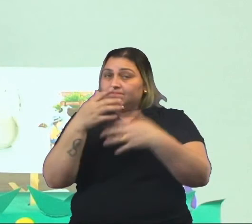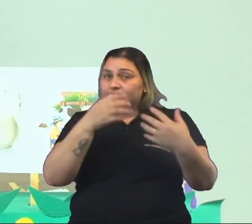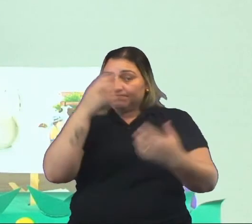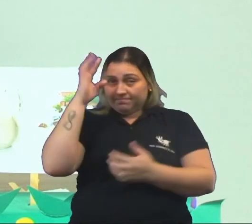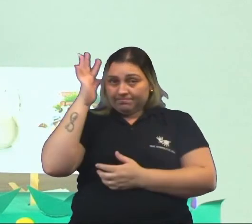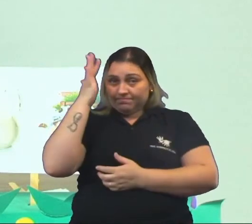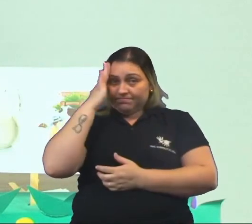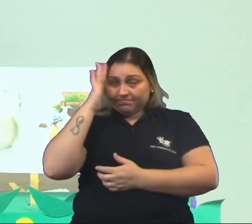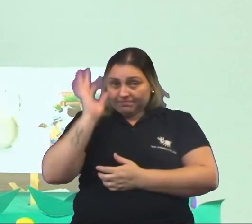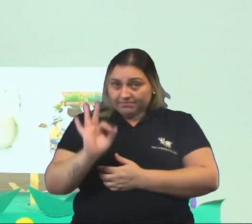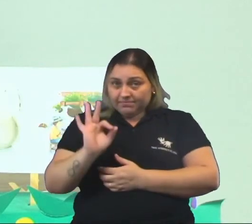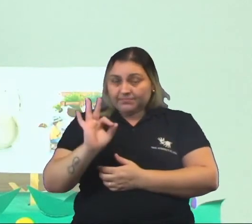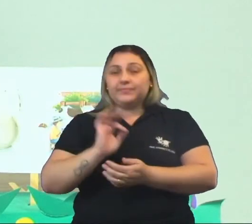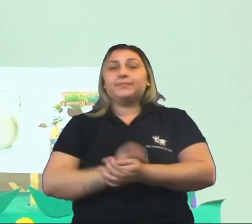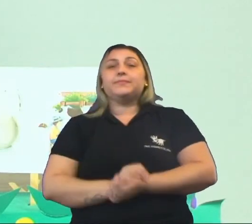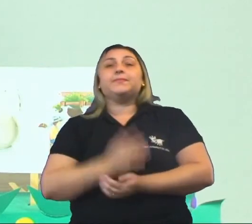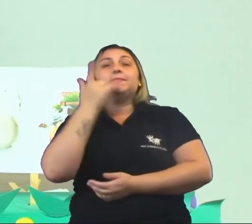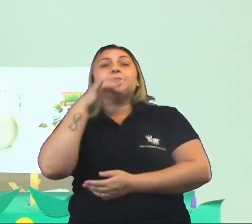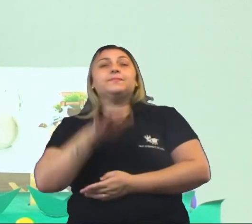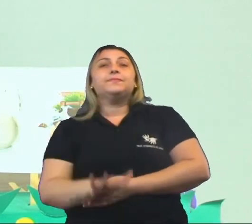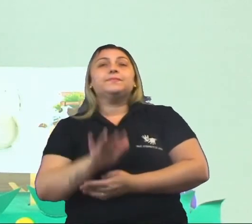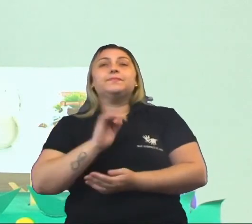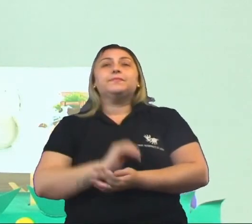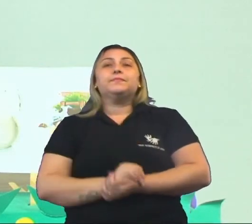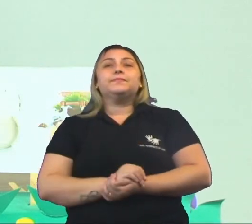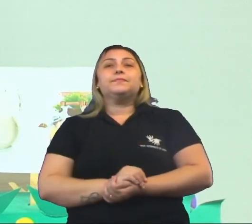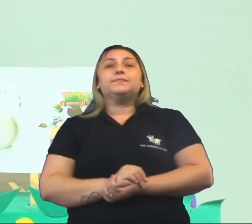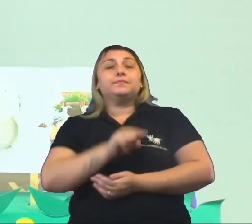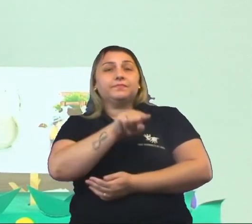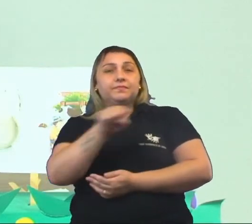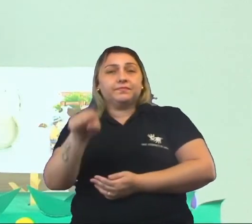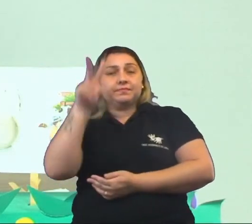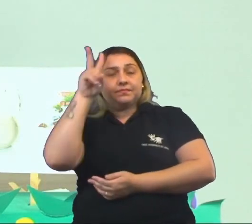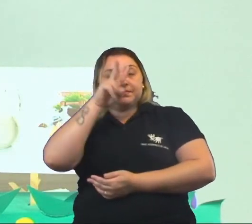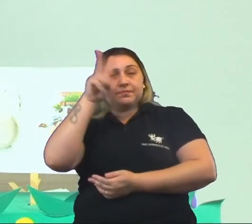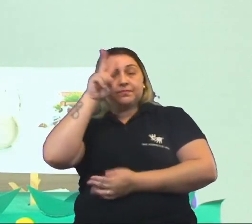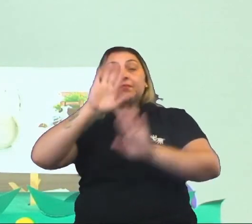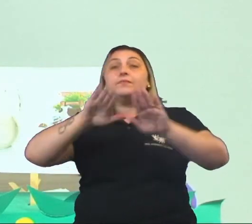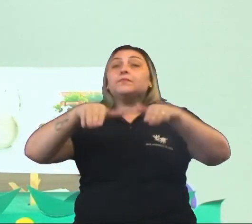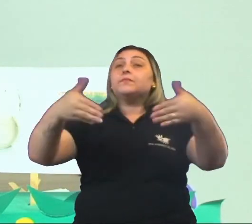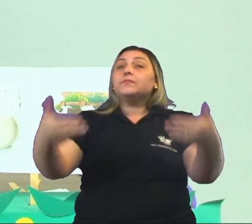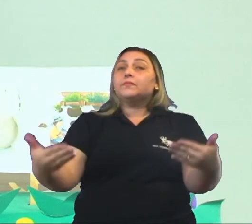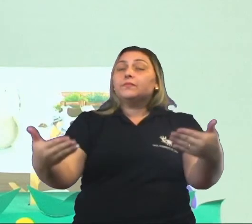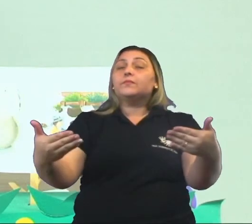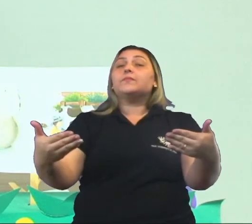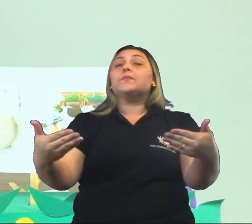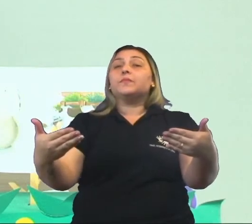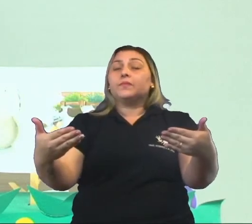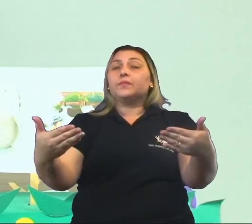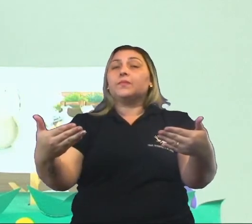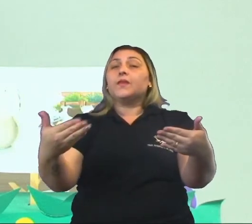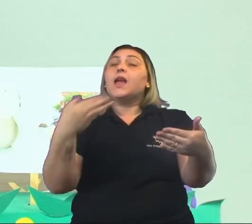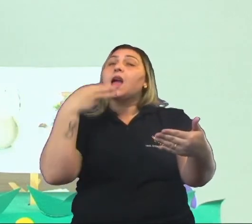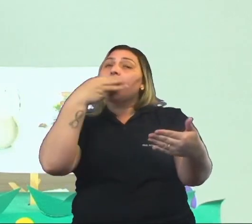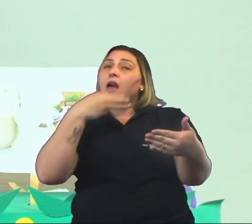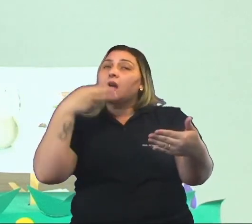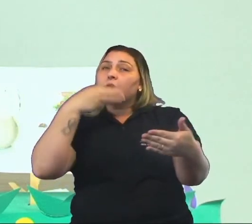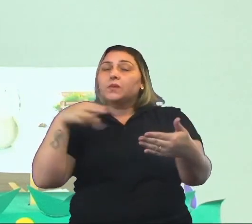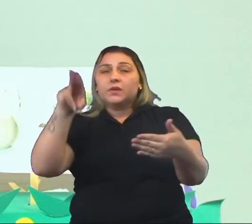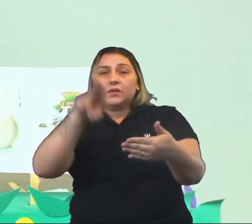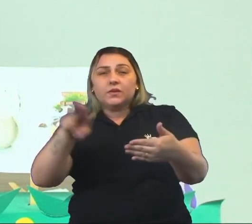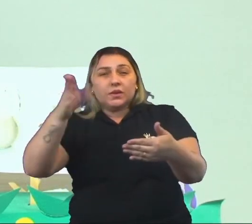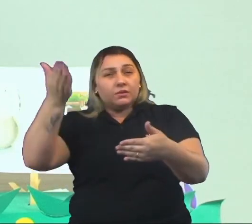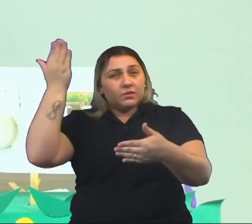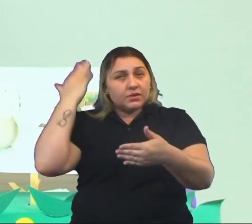bem. Crianças, vocês lembram qual era o tipo de açúcar que era utilizado